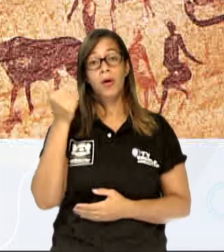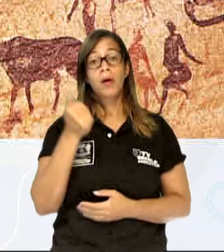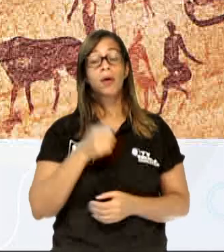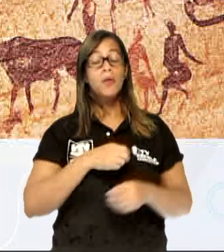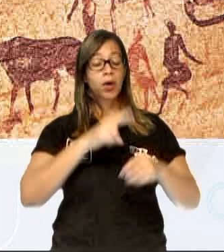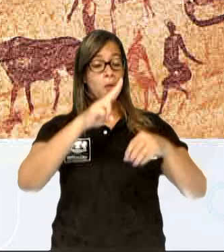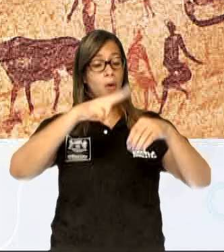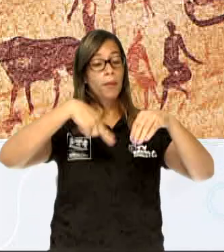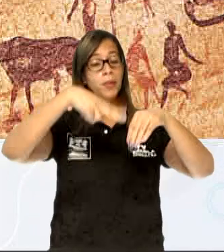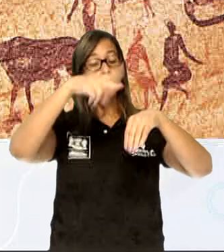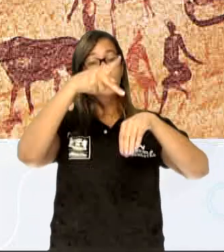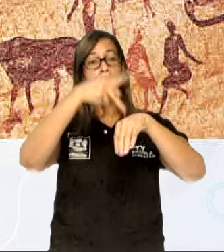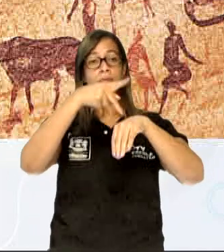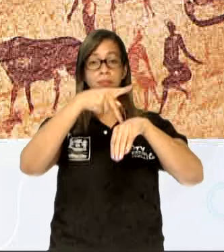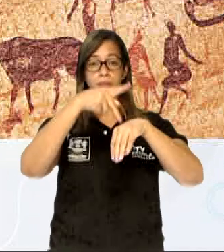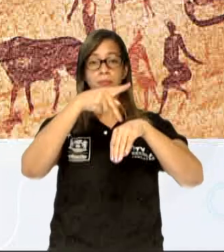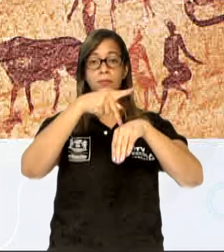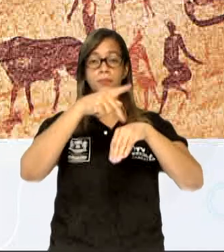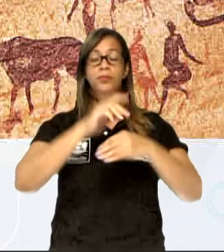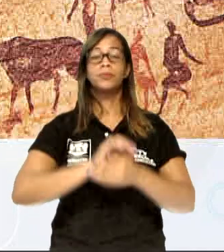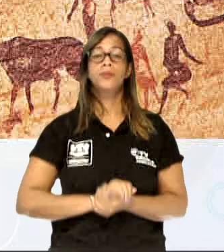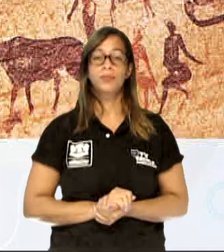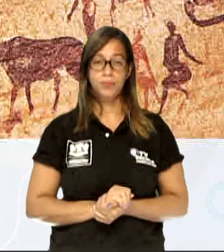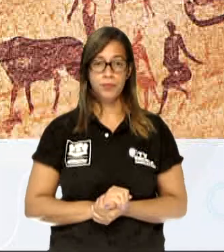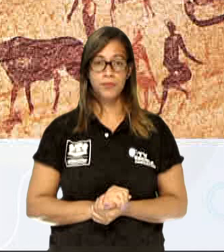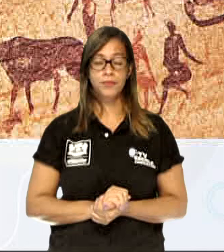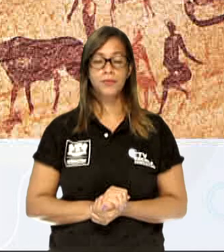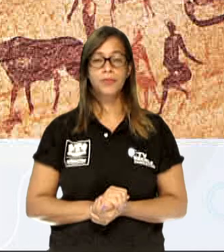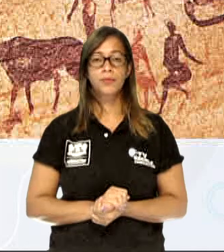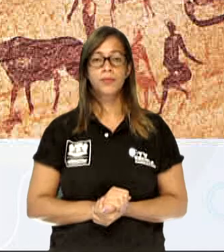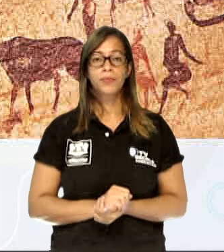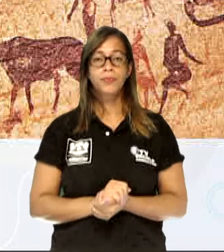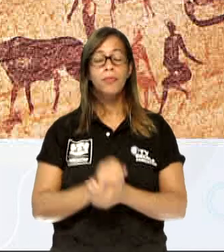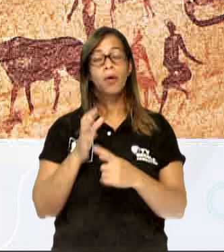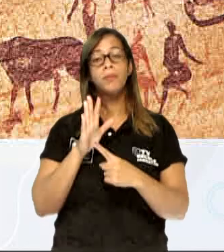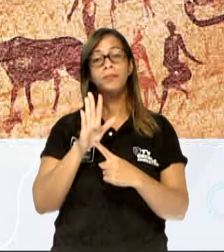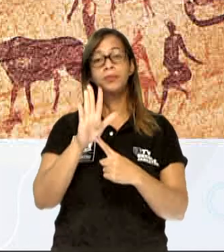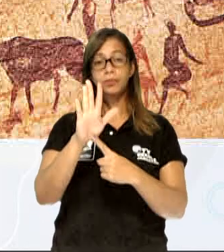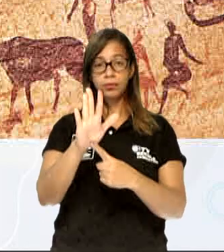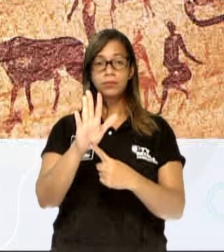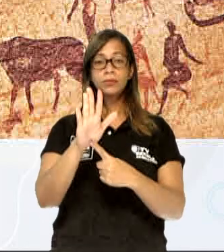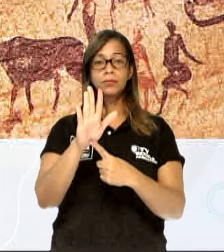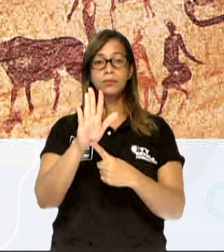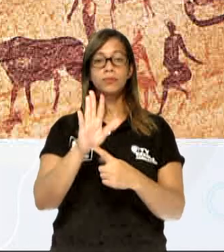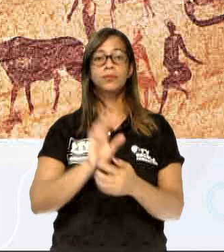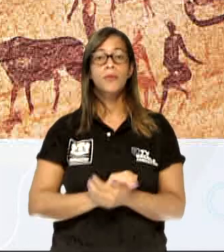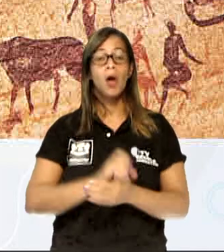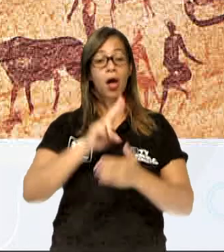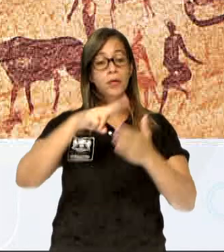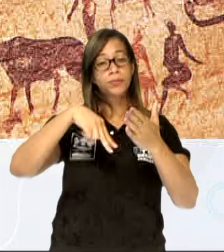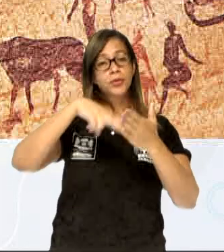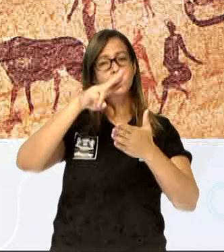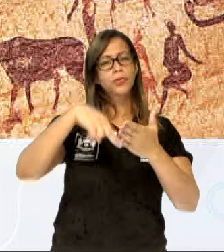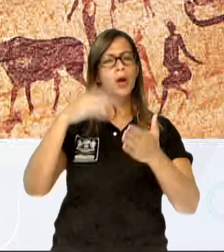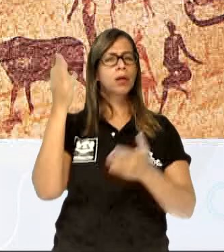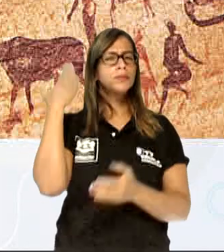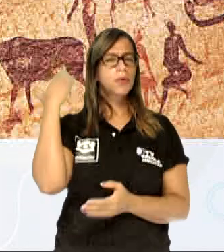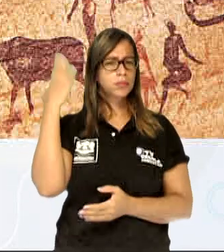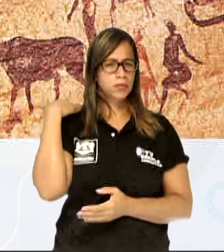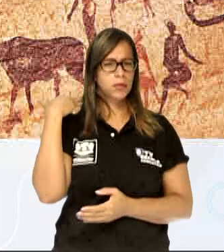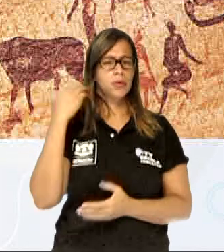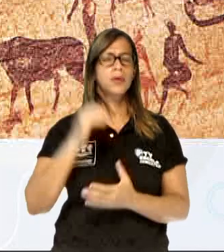rupestre. É um termo que denomina as representações artísticas pré-históricas realizadas em